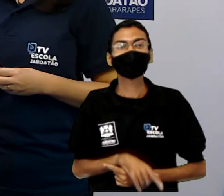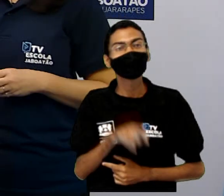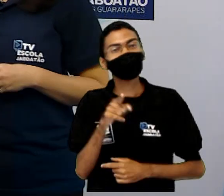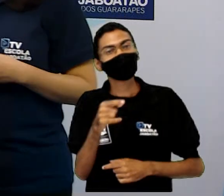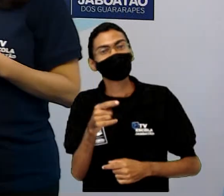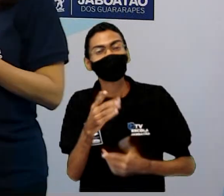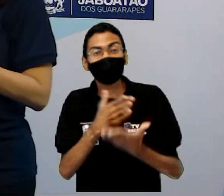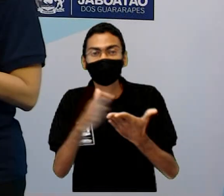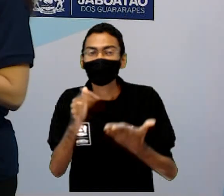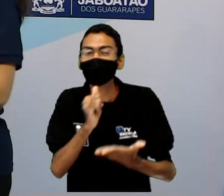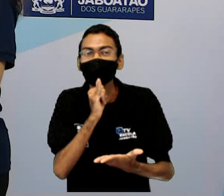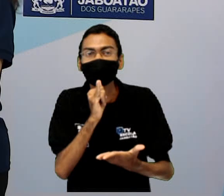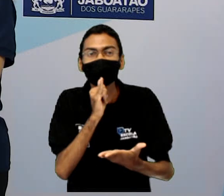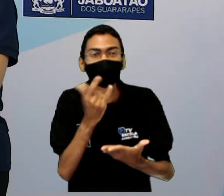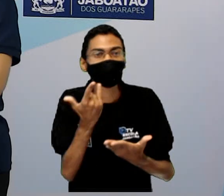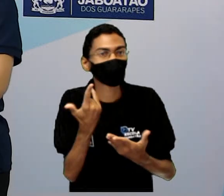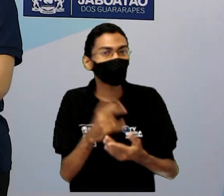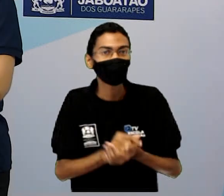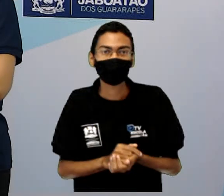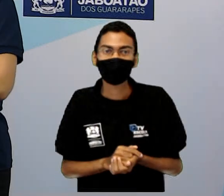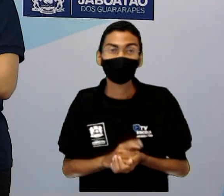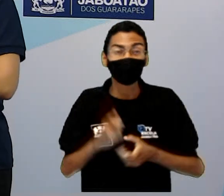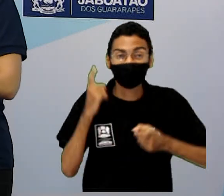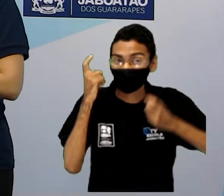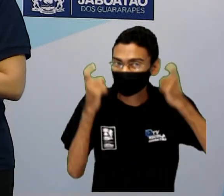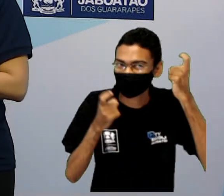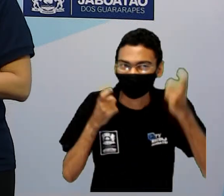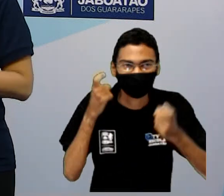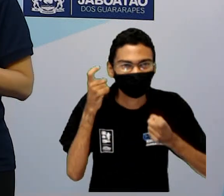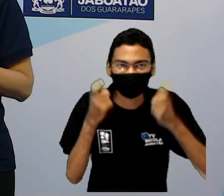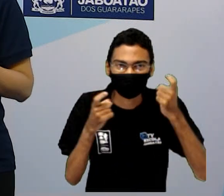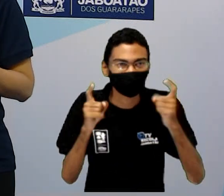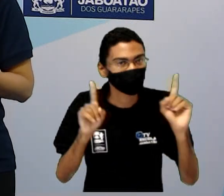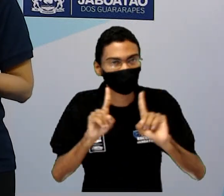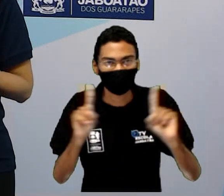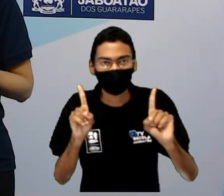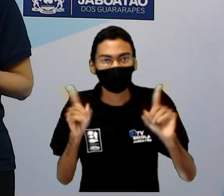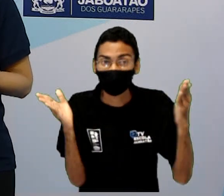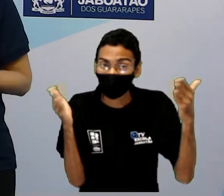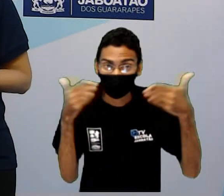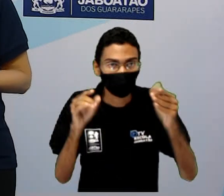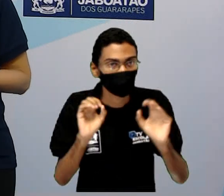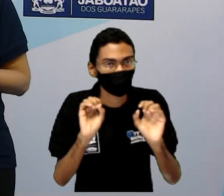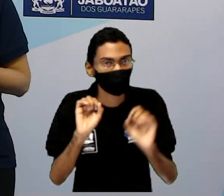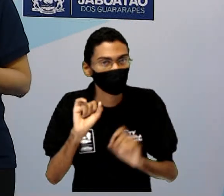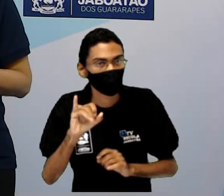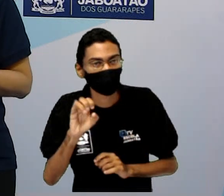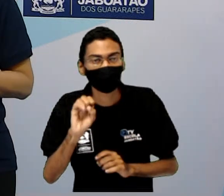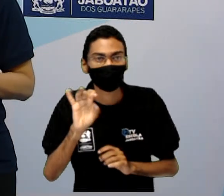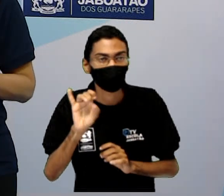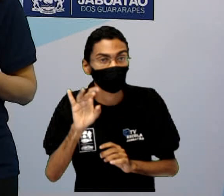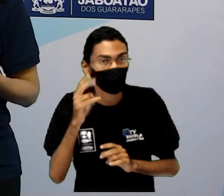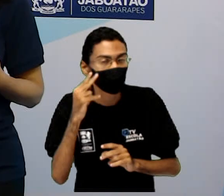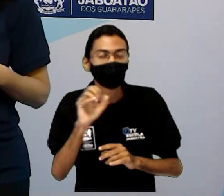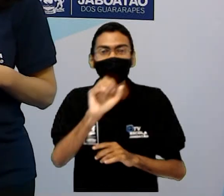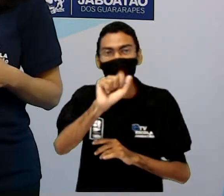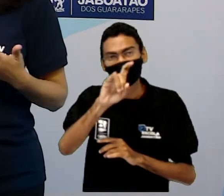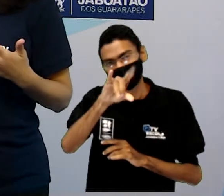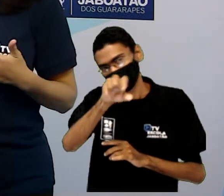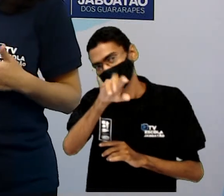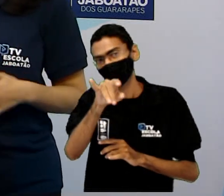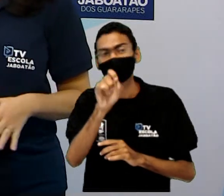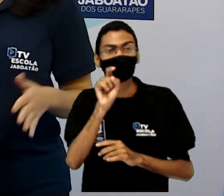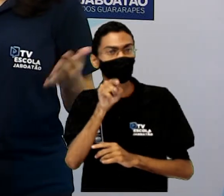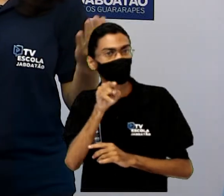mas vocês não se prendam a estes adjetivos. Vocês podem usar também um verbo para indicar uma ação